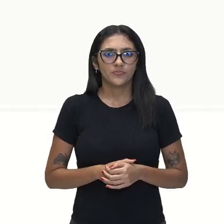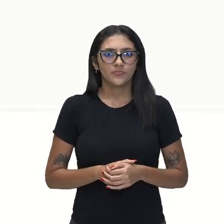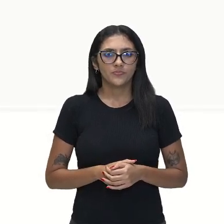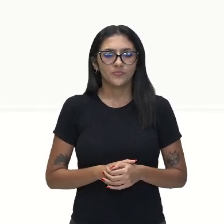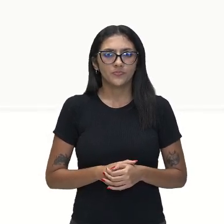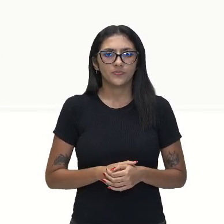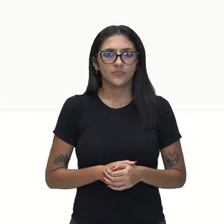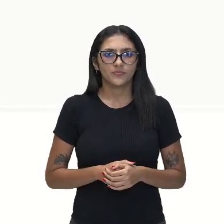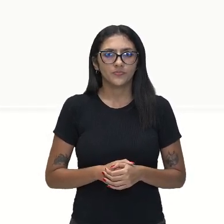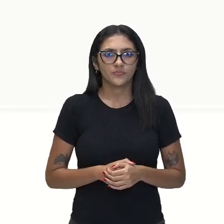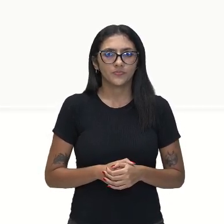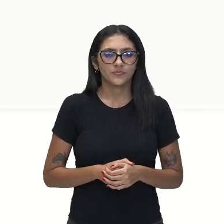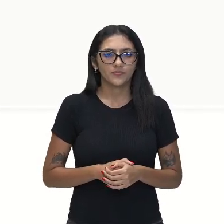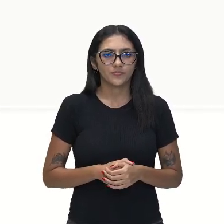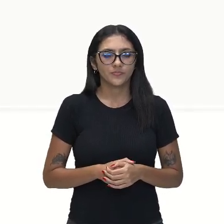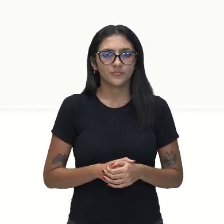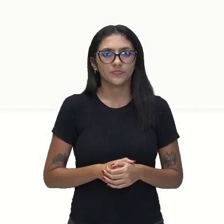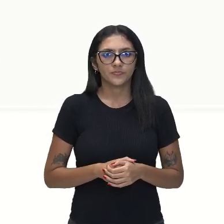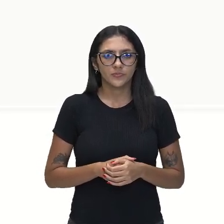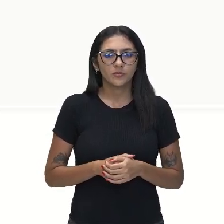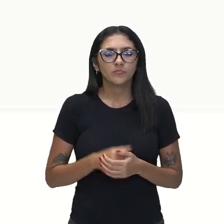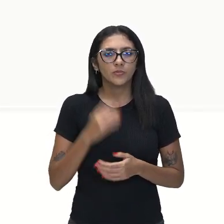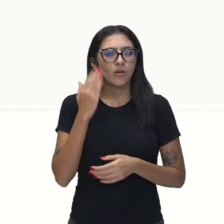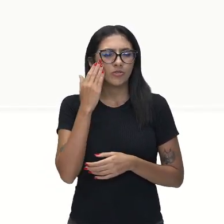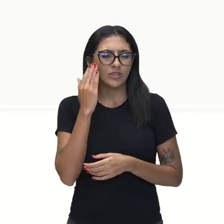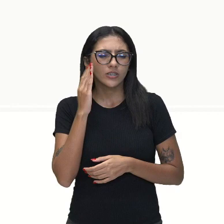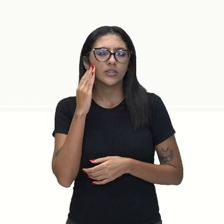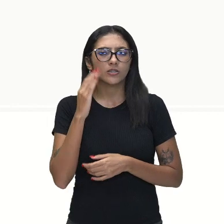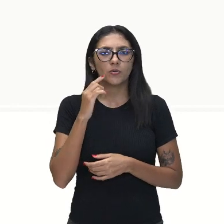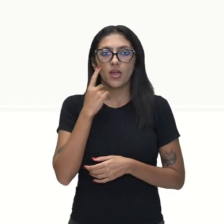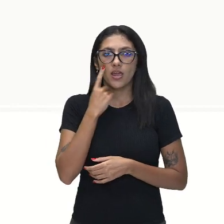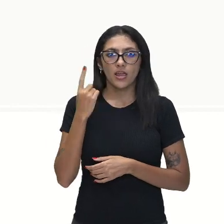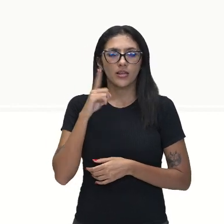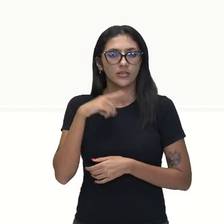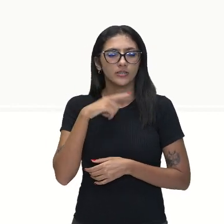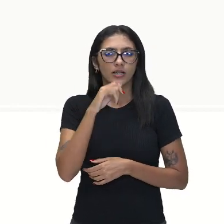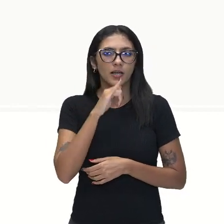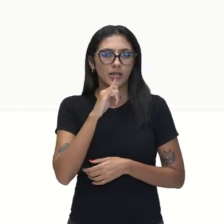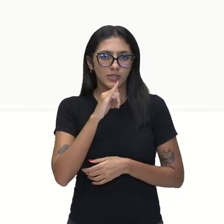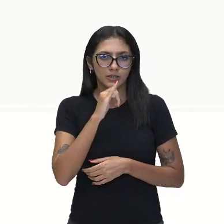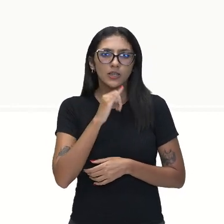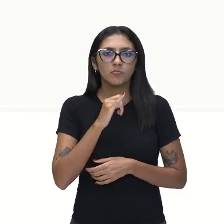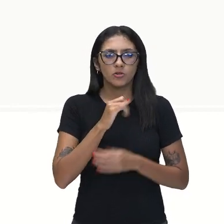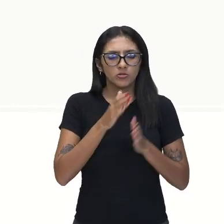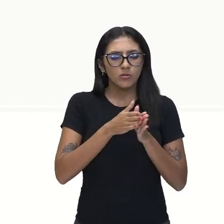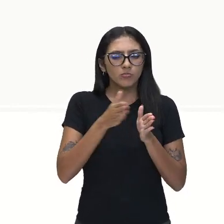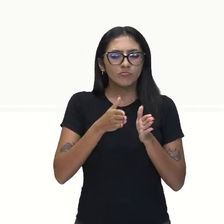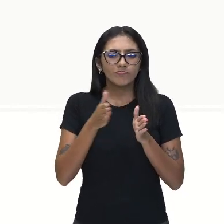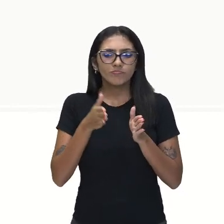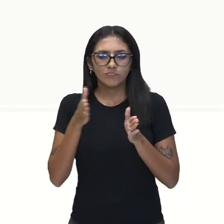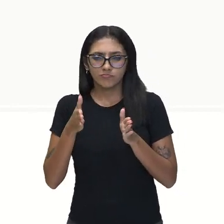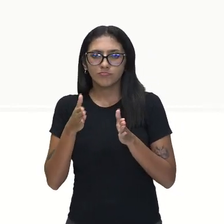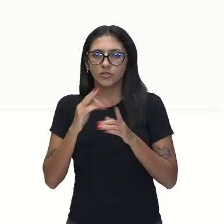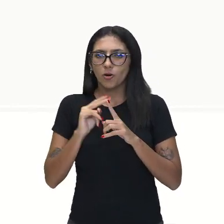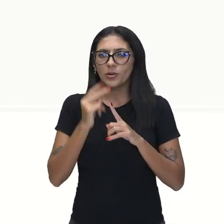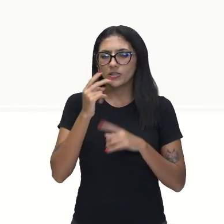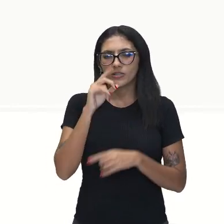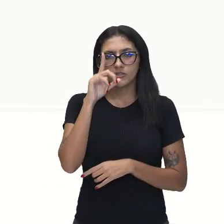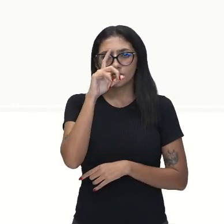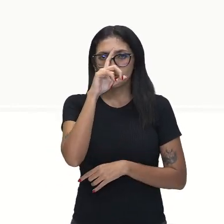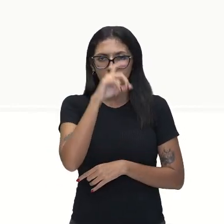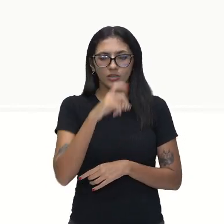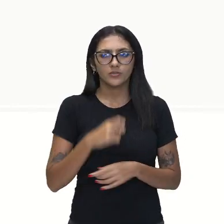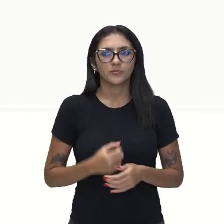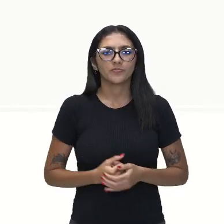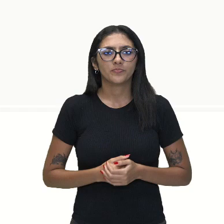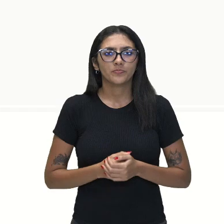E aí, à medida que a gente for avançando, a gente vai colocando um grau de dificuldade um pouquinho a mais, tá? Mas não se